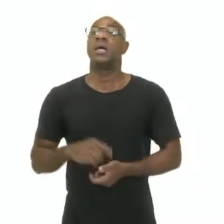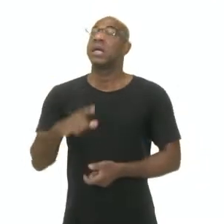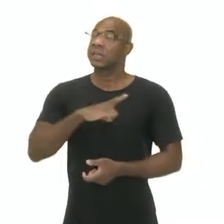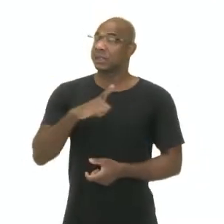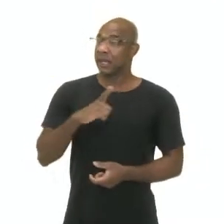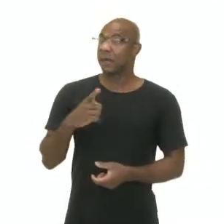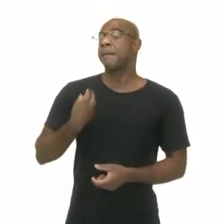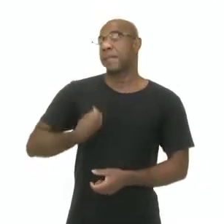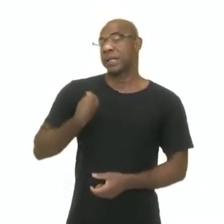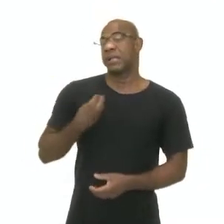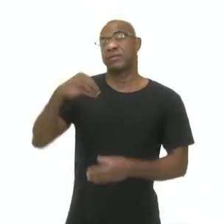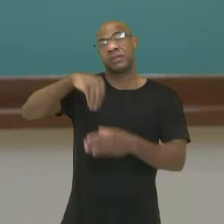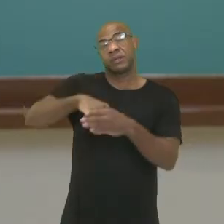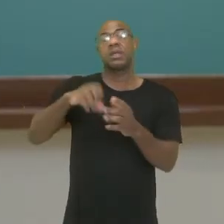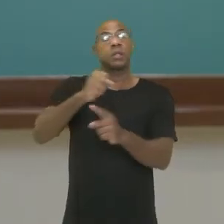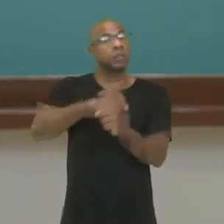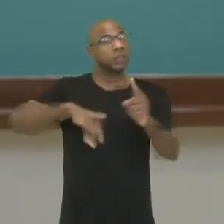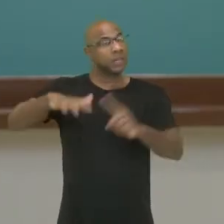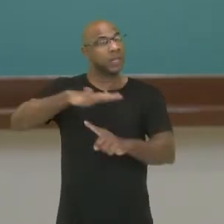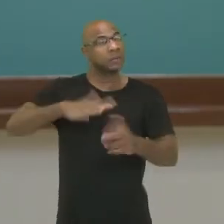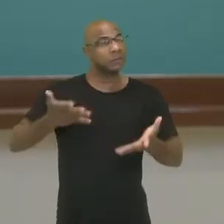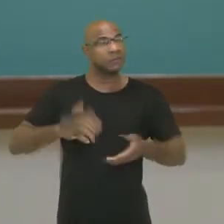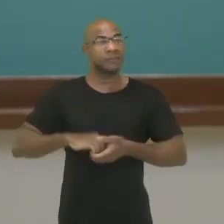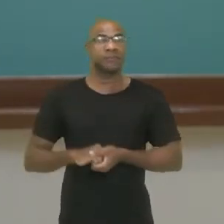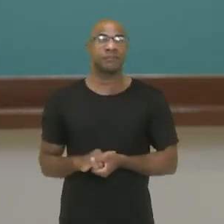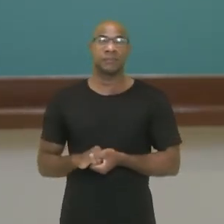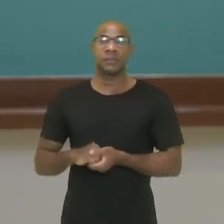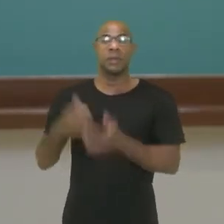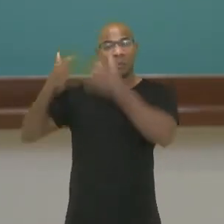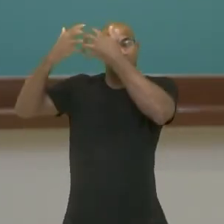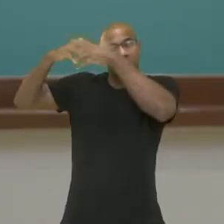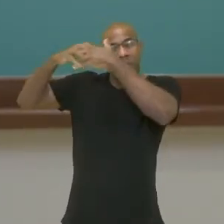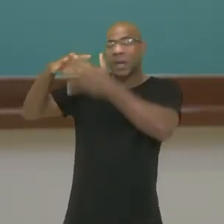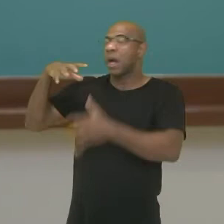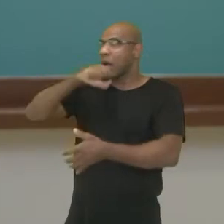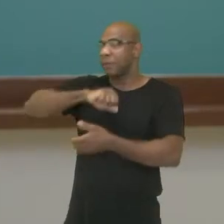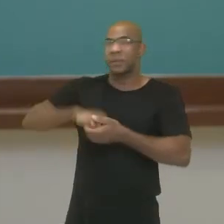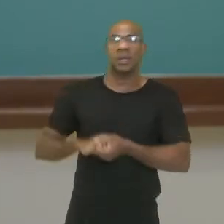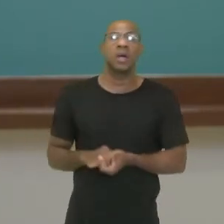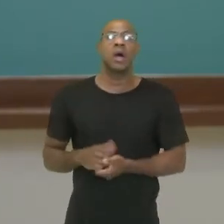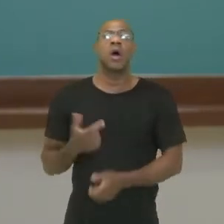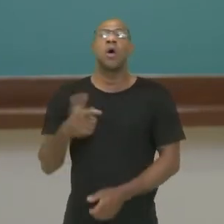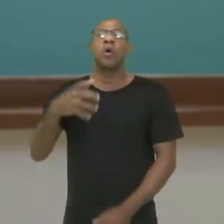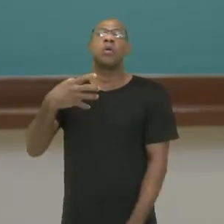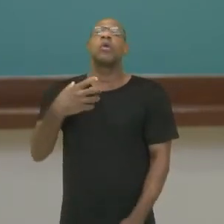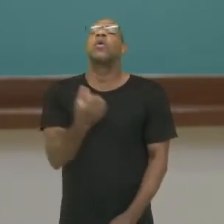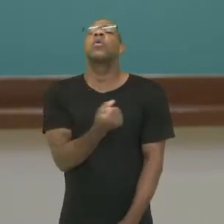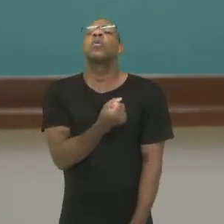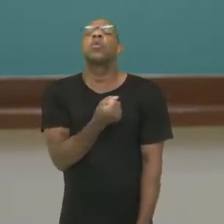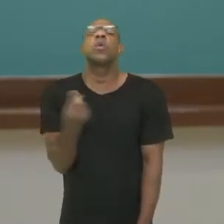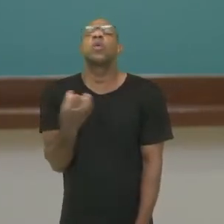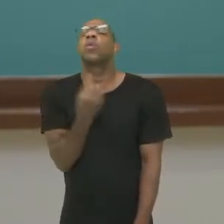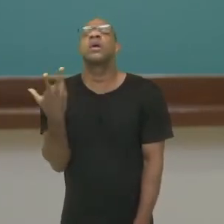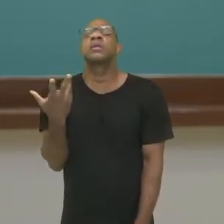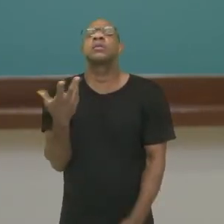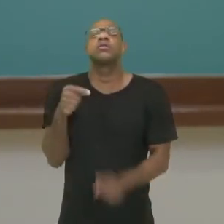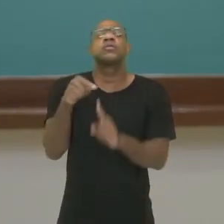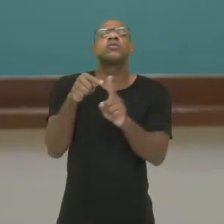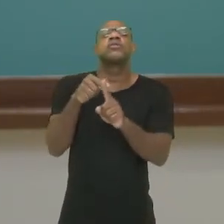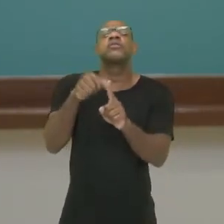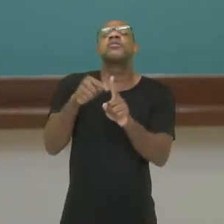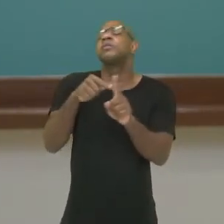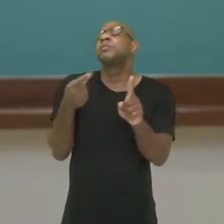sociais. Vocês podiam até fazer uma reflexão rápida com vocês aí. Quantas formas de violências vocês conseguem vislumbrar? O que